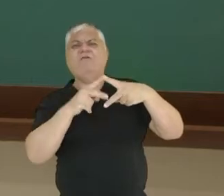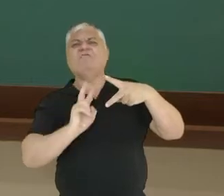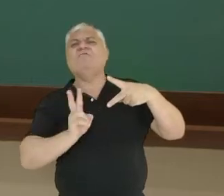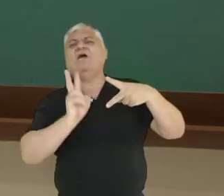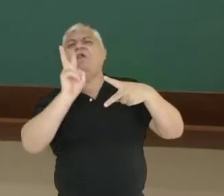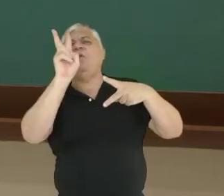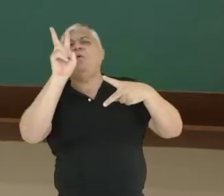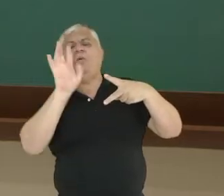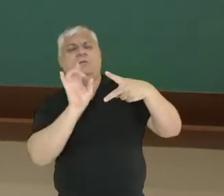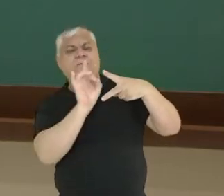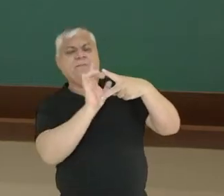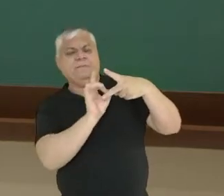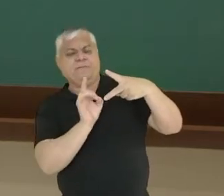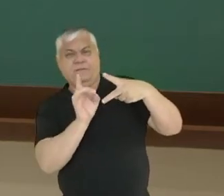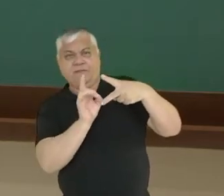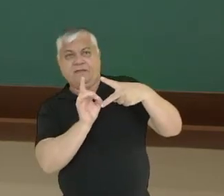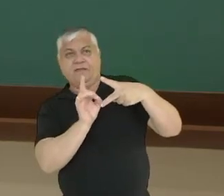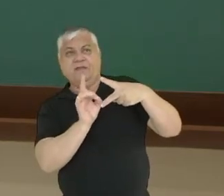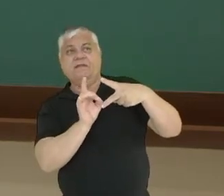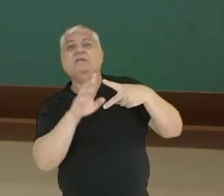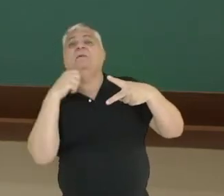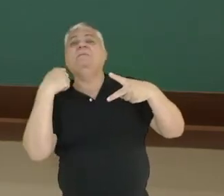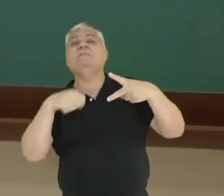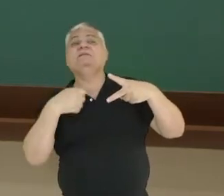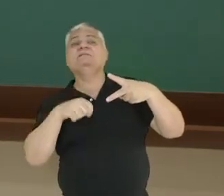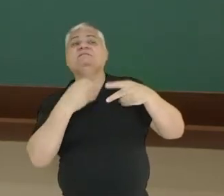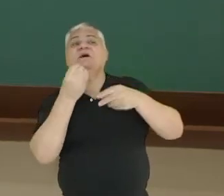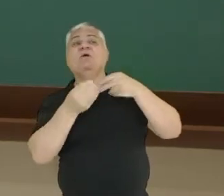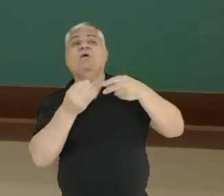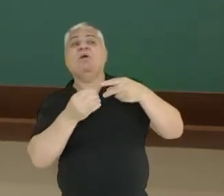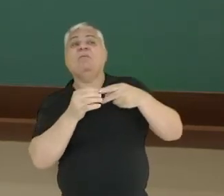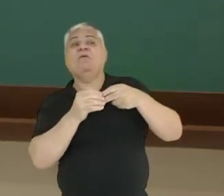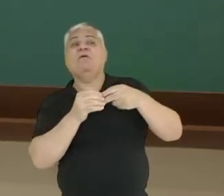ângulos externos, basta eu